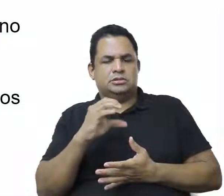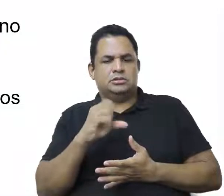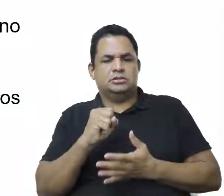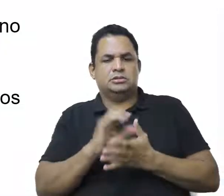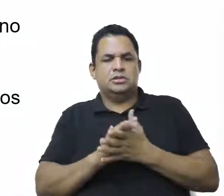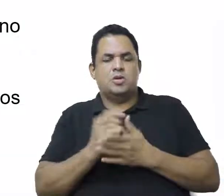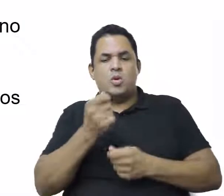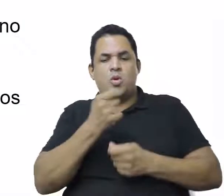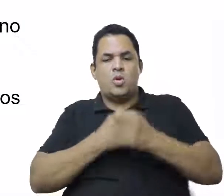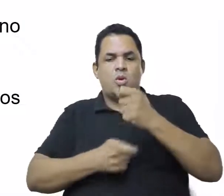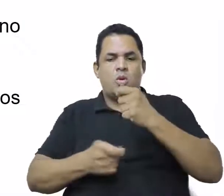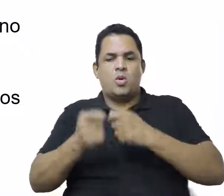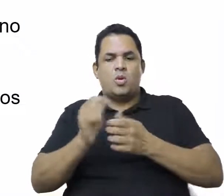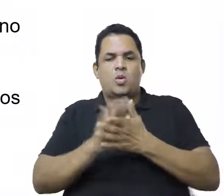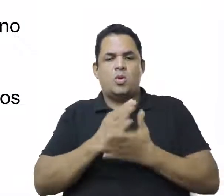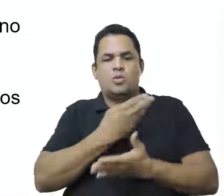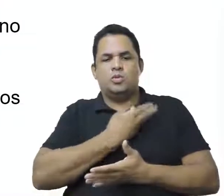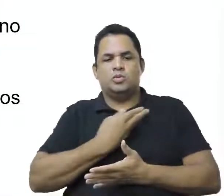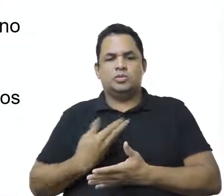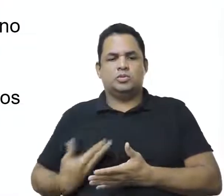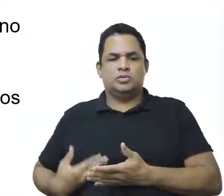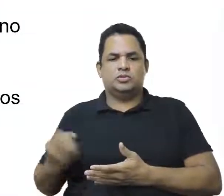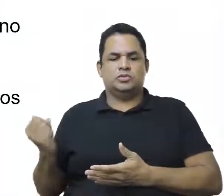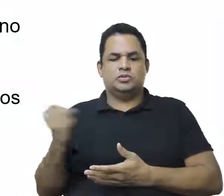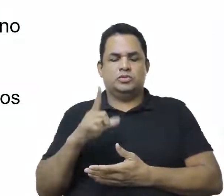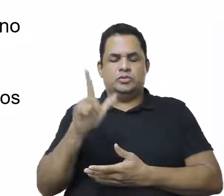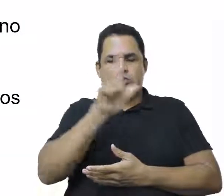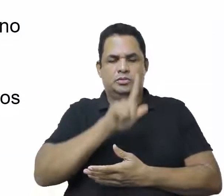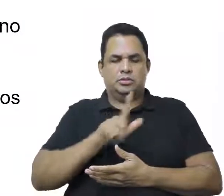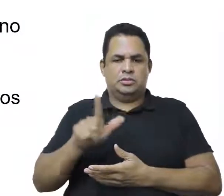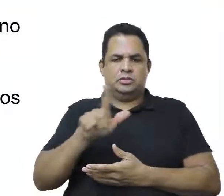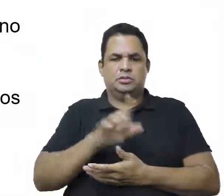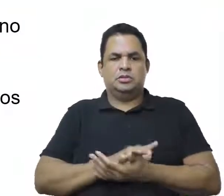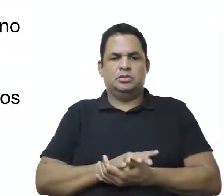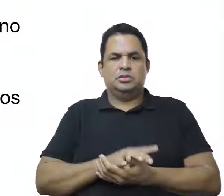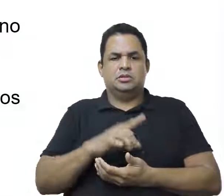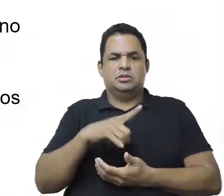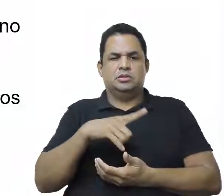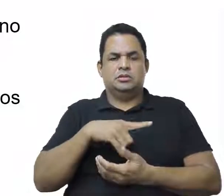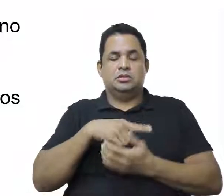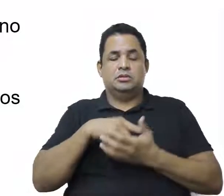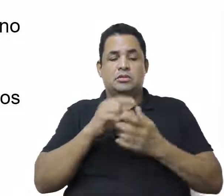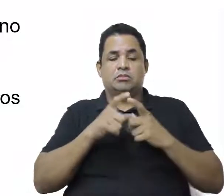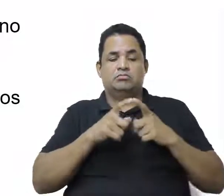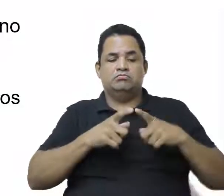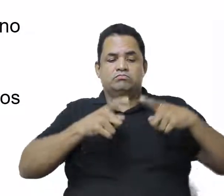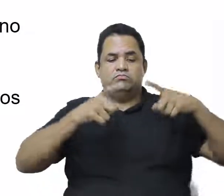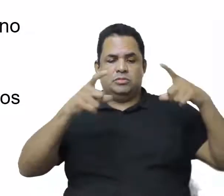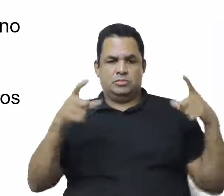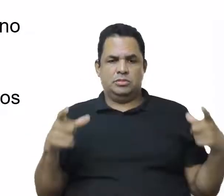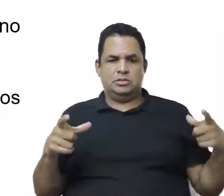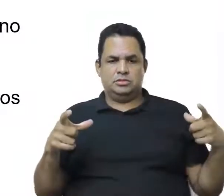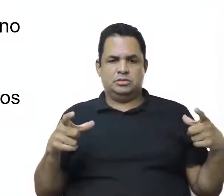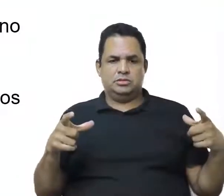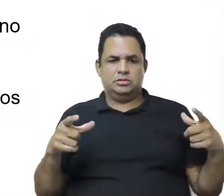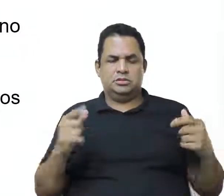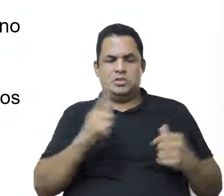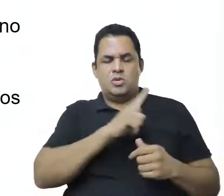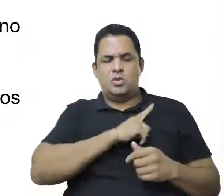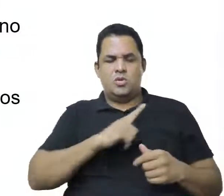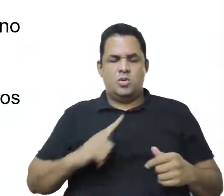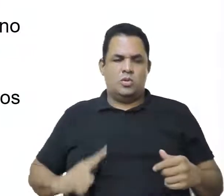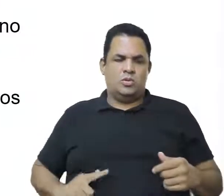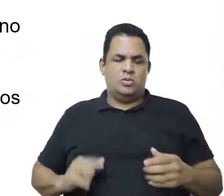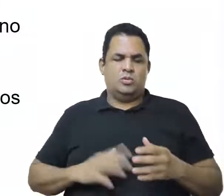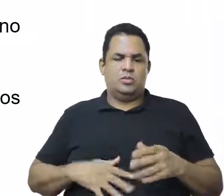uma centralização econômica, né? Não é só um. Na verdade, houve uma ampliação desses governos. Por exemplo,